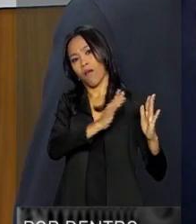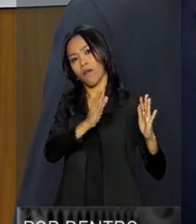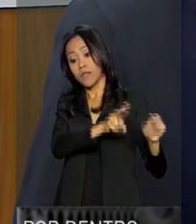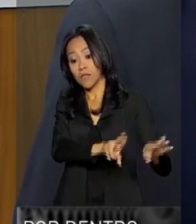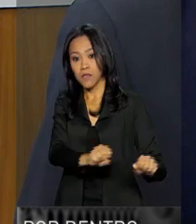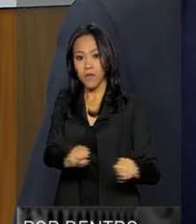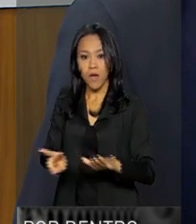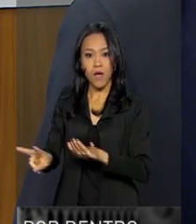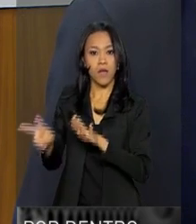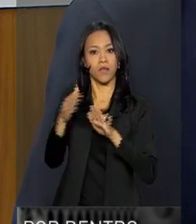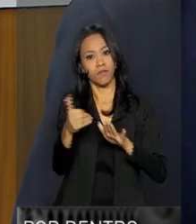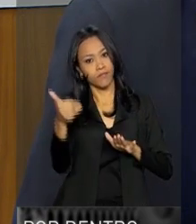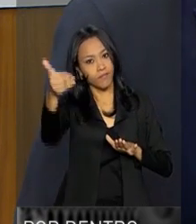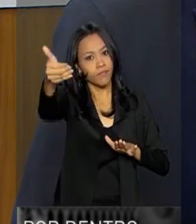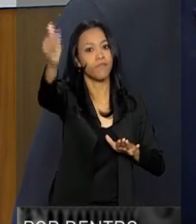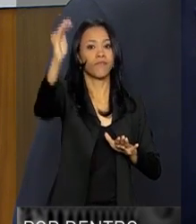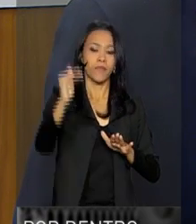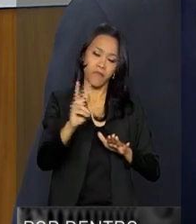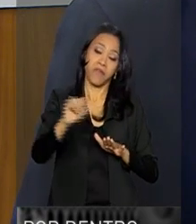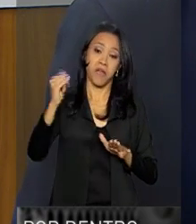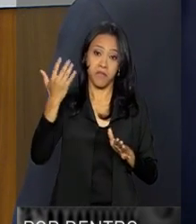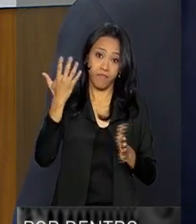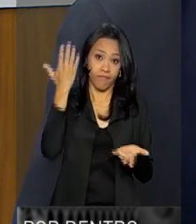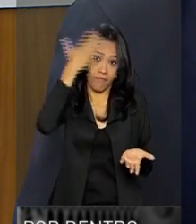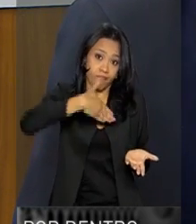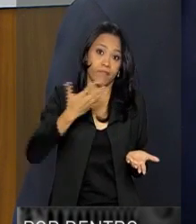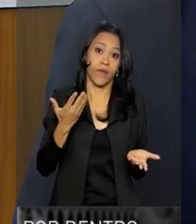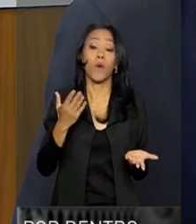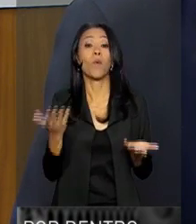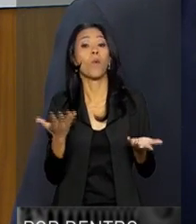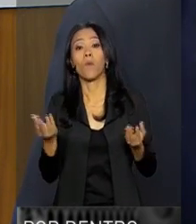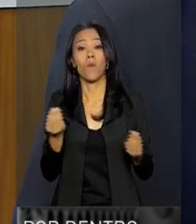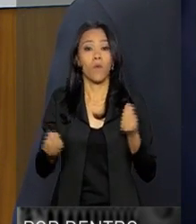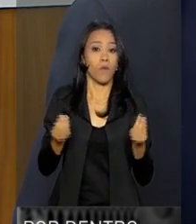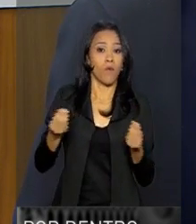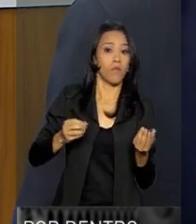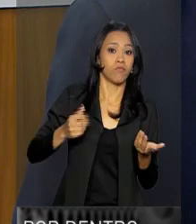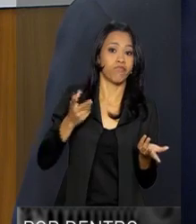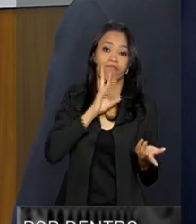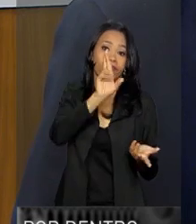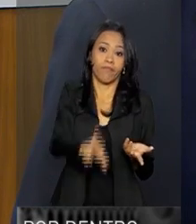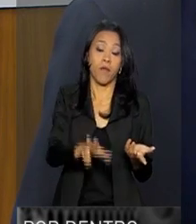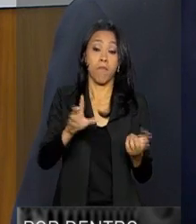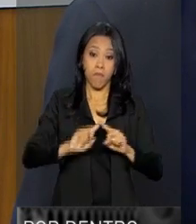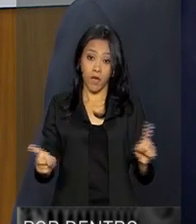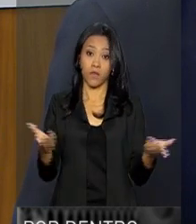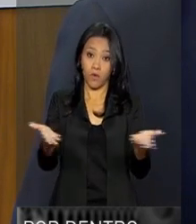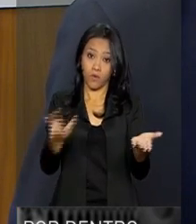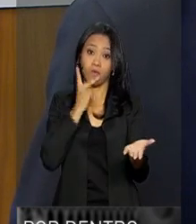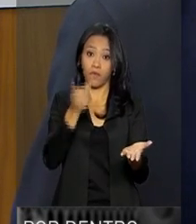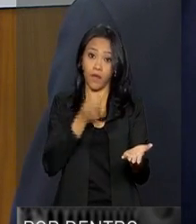a evolução desse trabalho dirá neco é o resultado mas eu diria que hoje a nossa